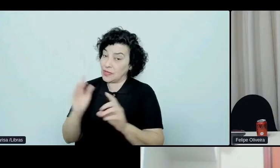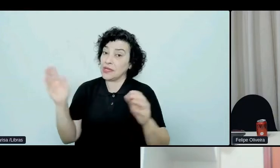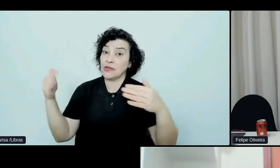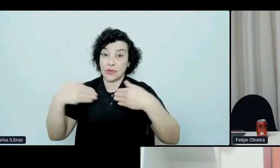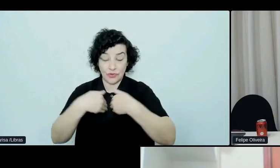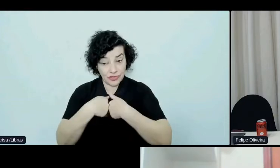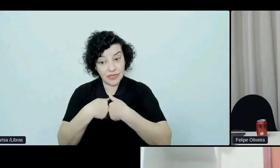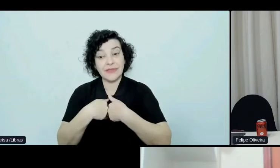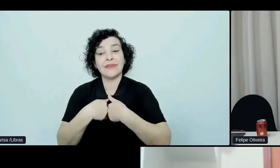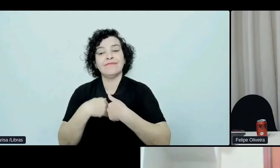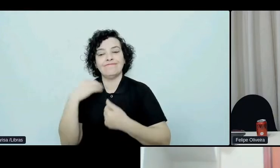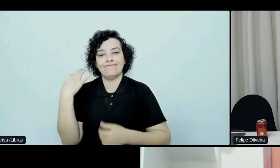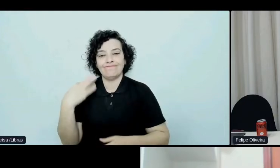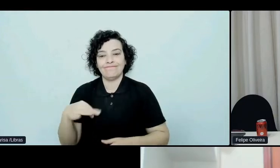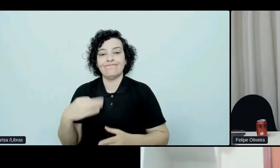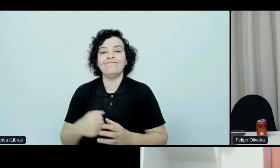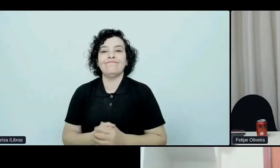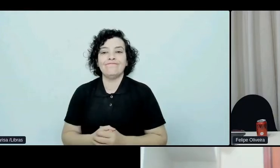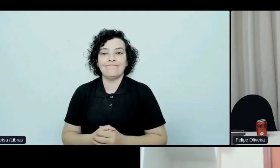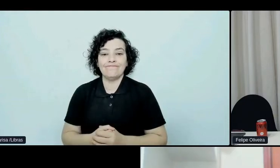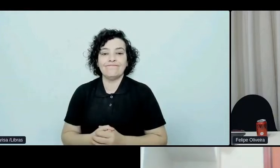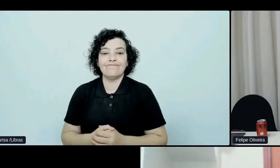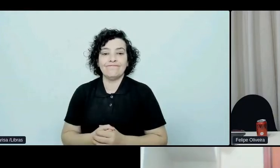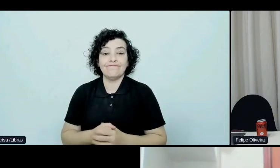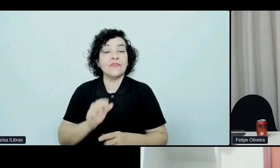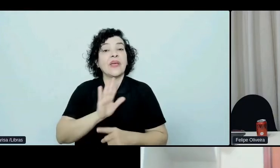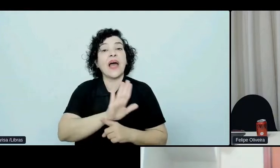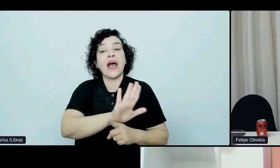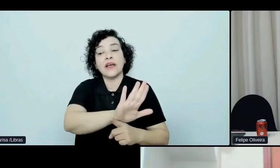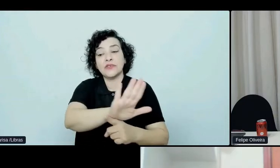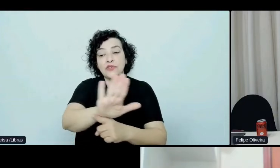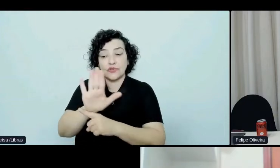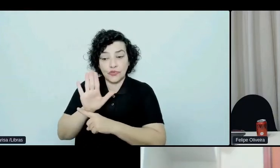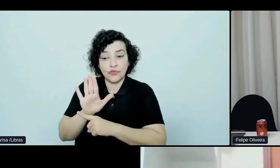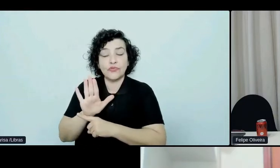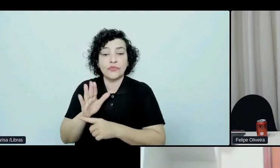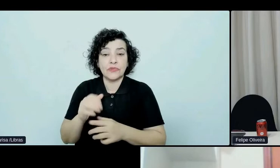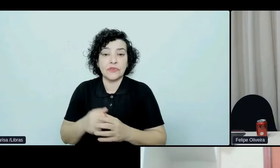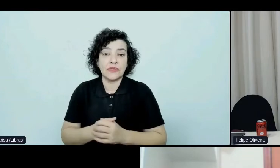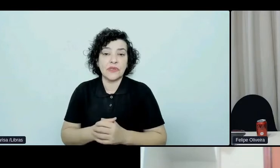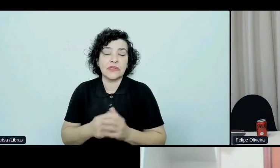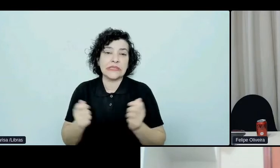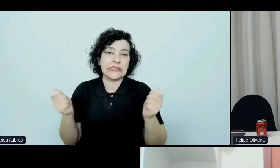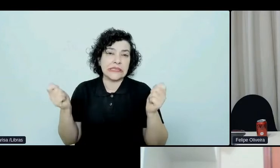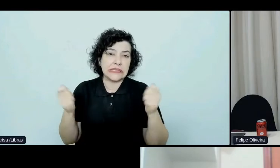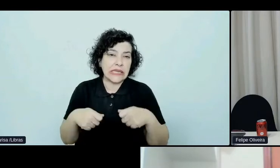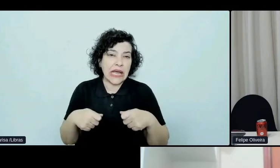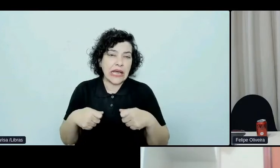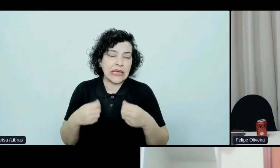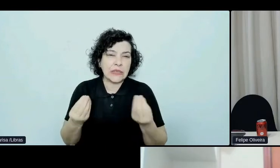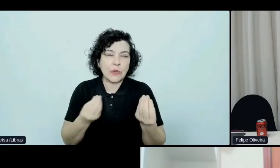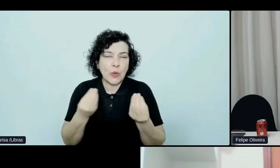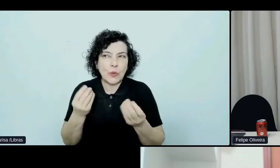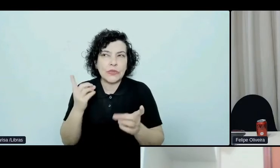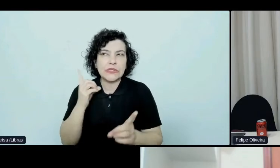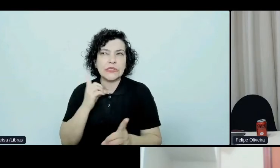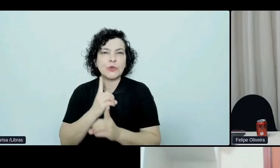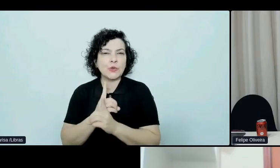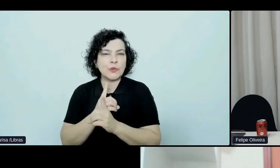Não, porque eu quero que entendam que eu estou ali realmente para colaborar. E ainda mais com o